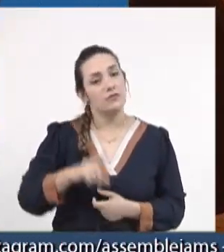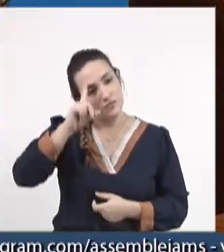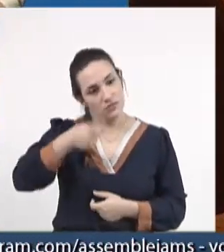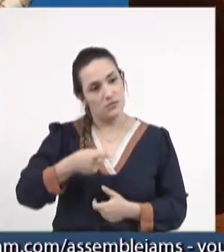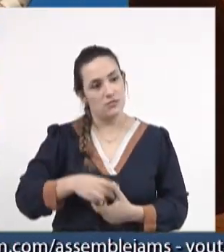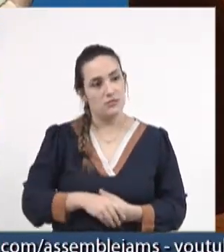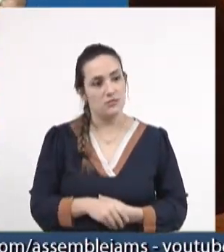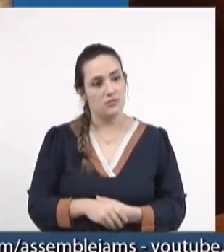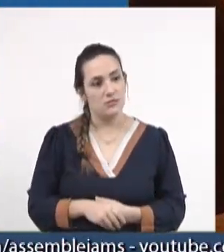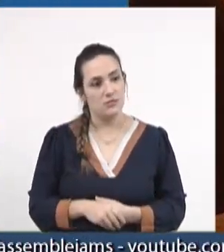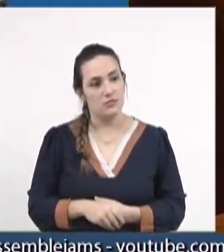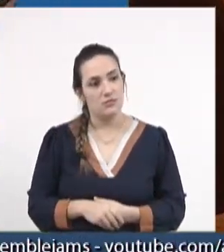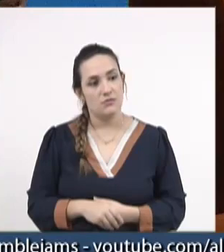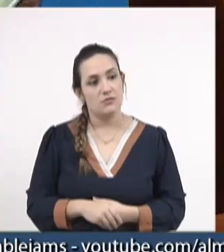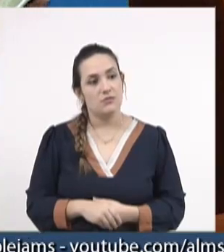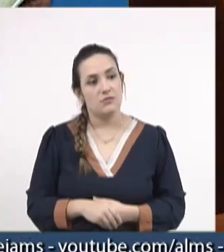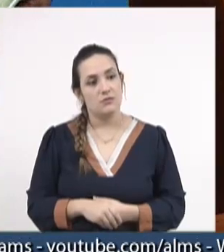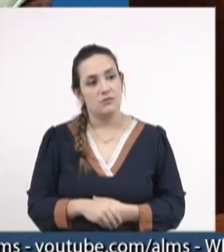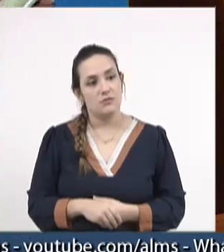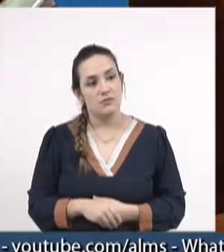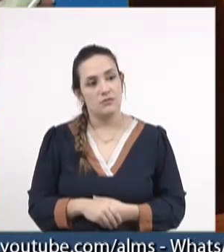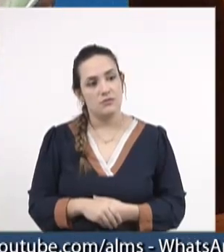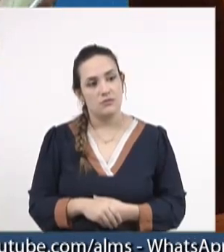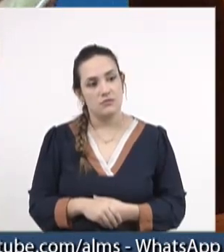Decreta, esse é o decreto do governador